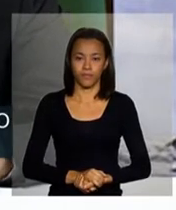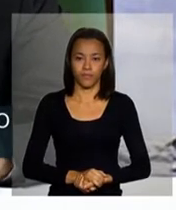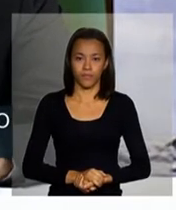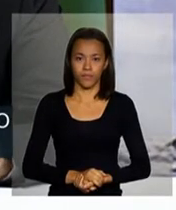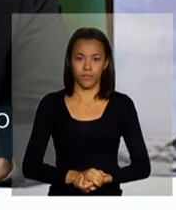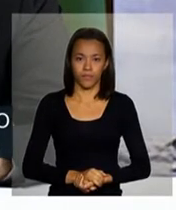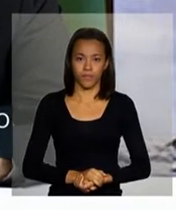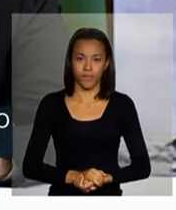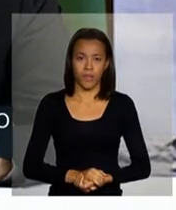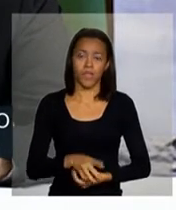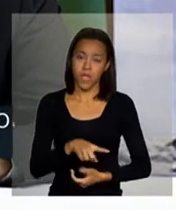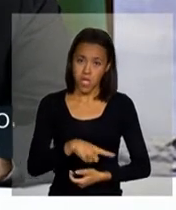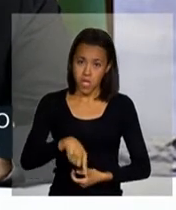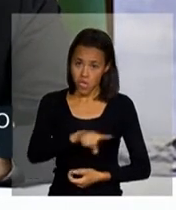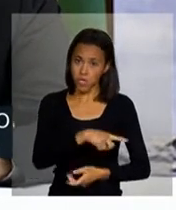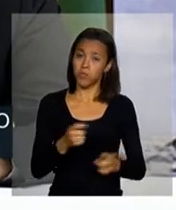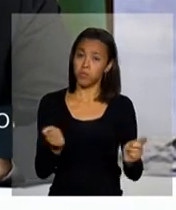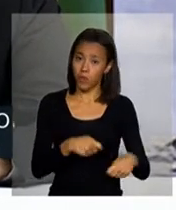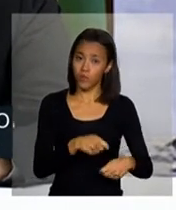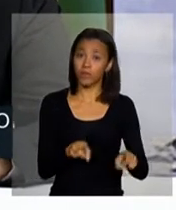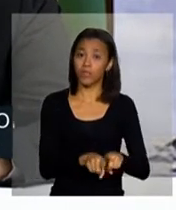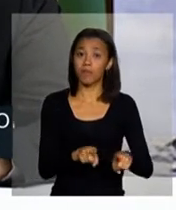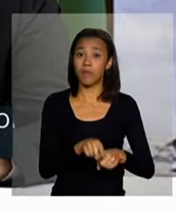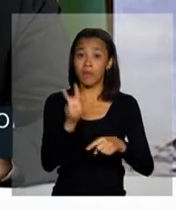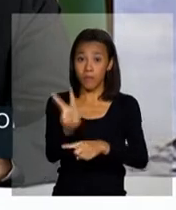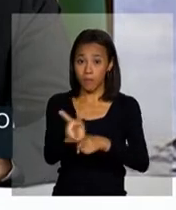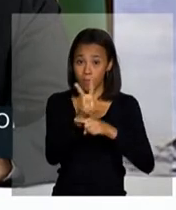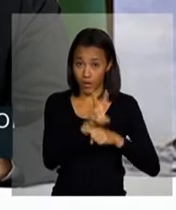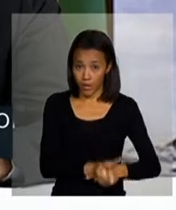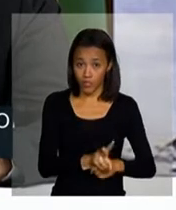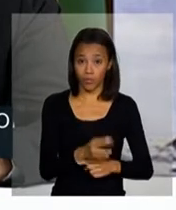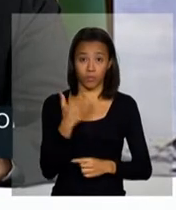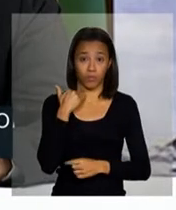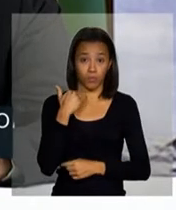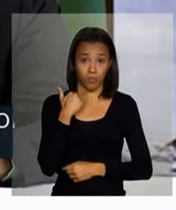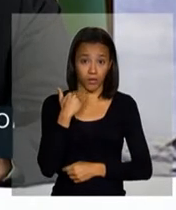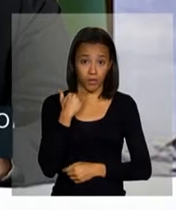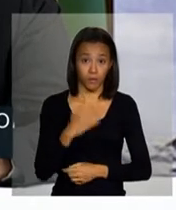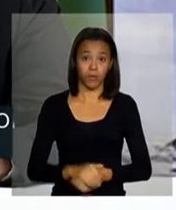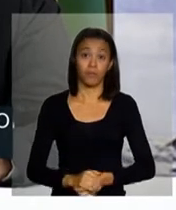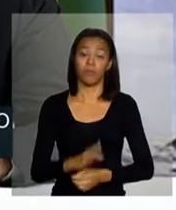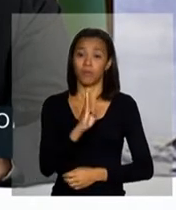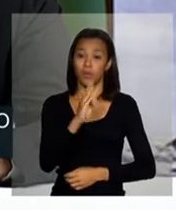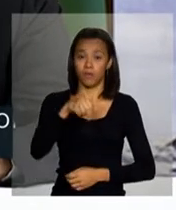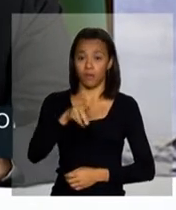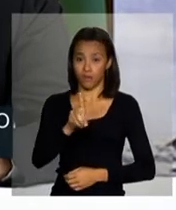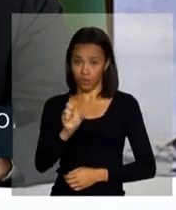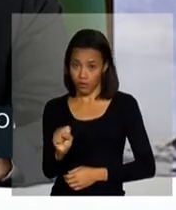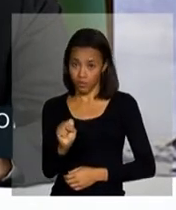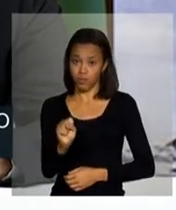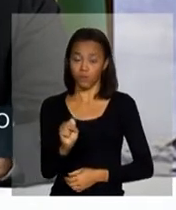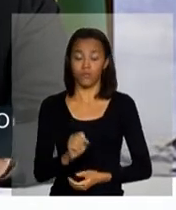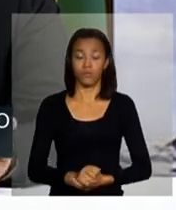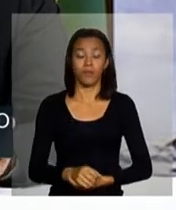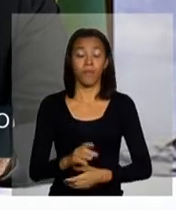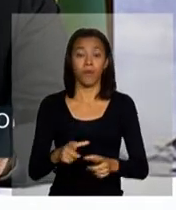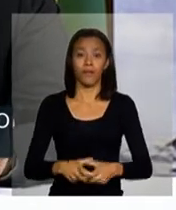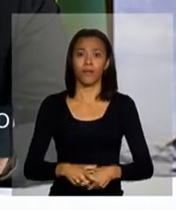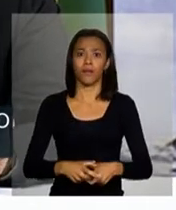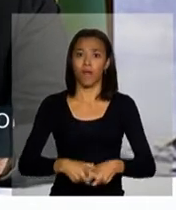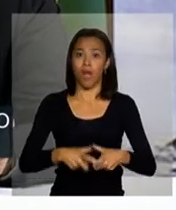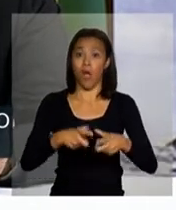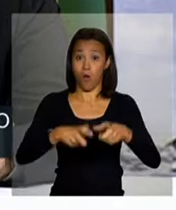Eles poderão contar com empréstimos do Banco Nacional de Desenvolvimento Econômico e Social para ampliarem